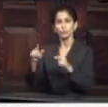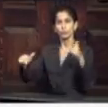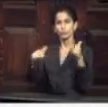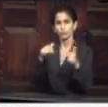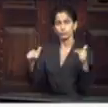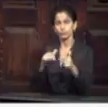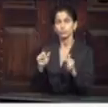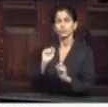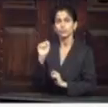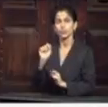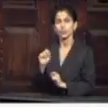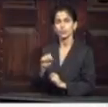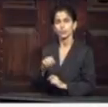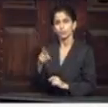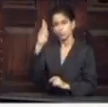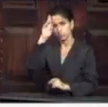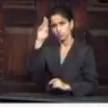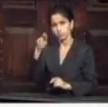os donos